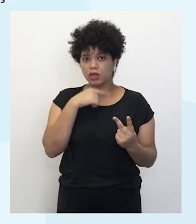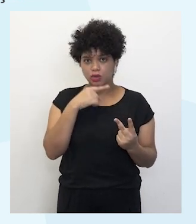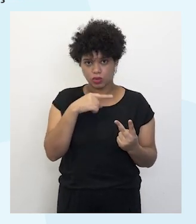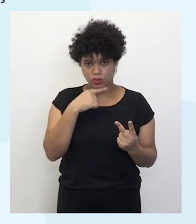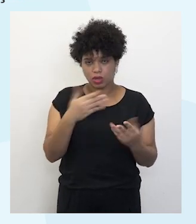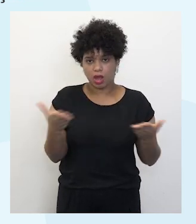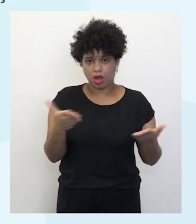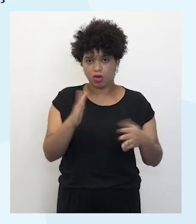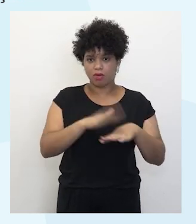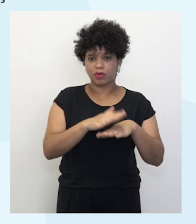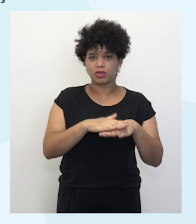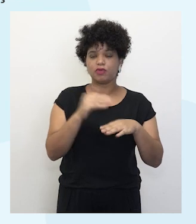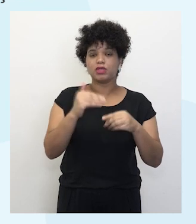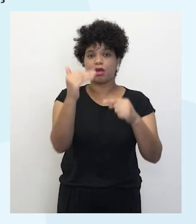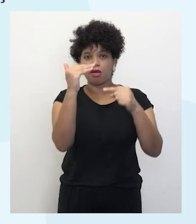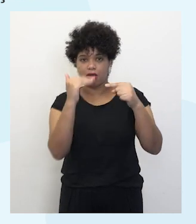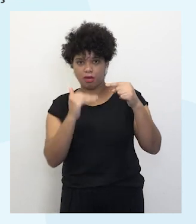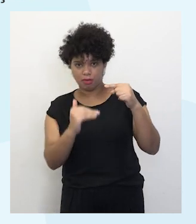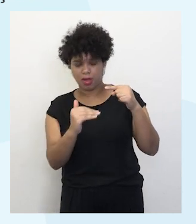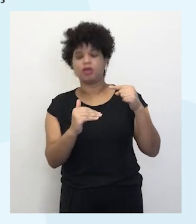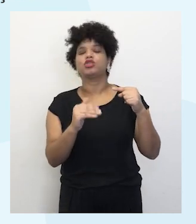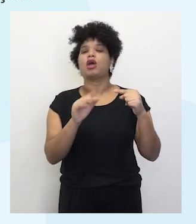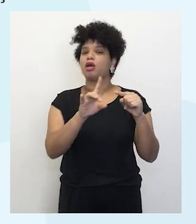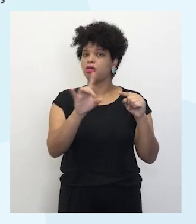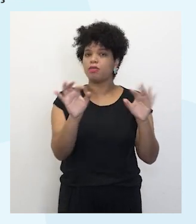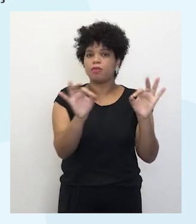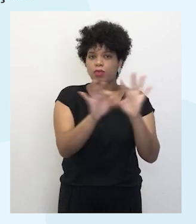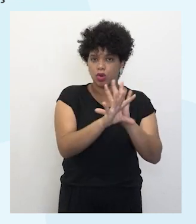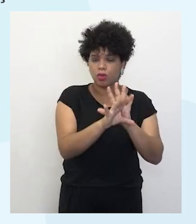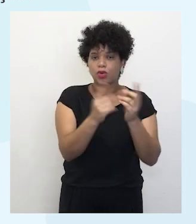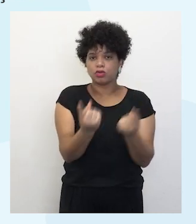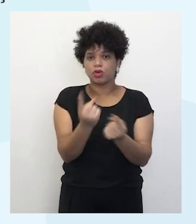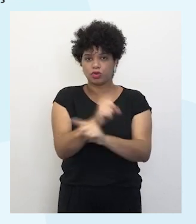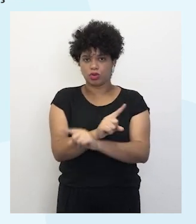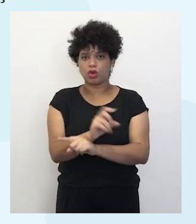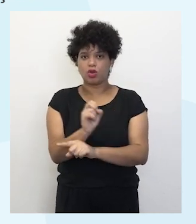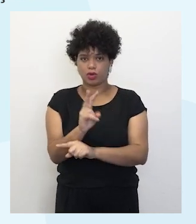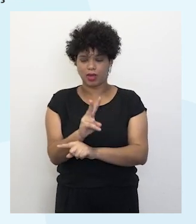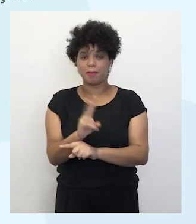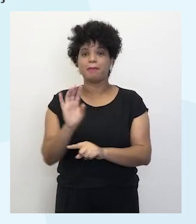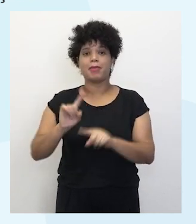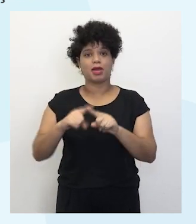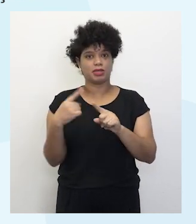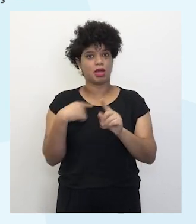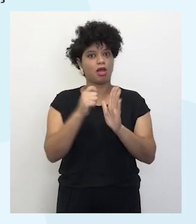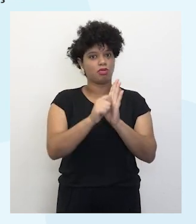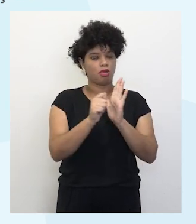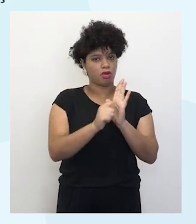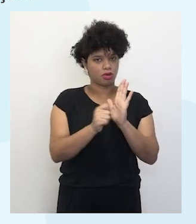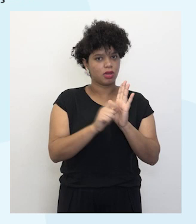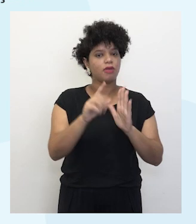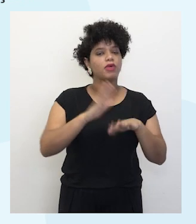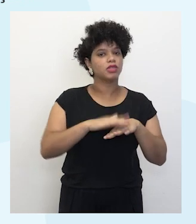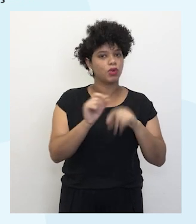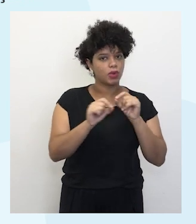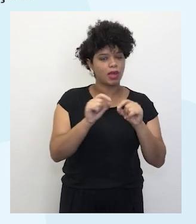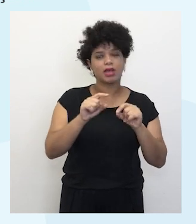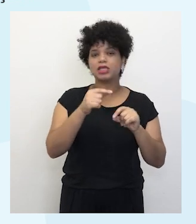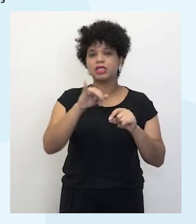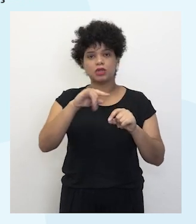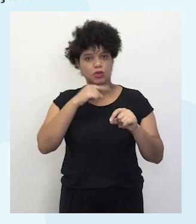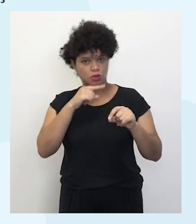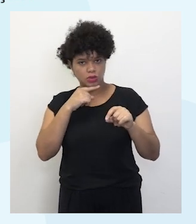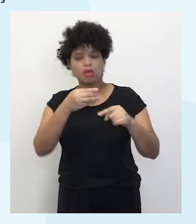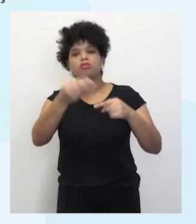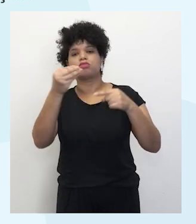abaixa, e aí você resolve, e o que você resolver, você troca, beleza? Marca primeiro o que você vai fazer, e abaixa tudo que você não vai